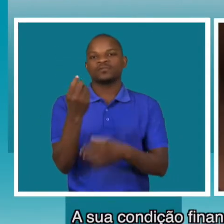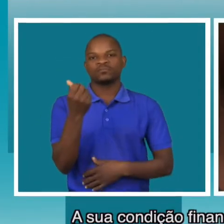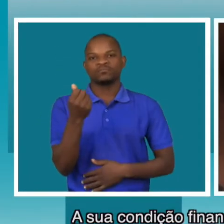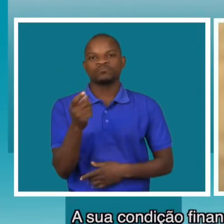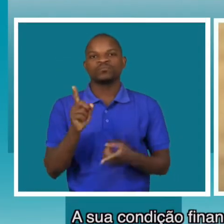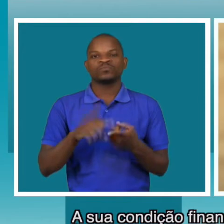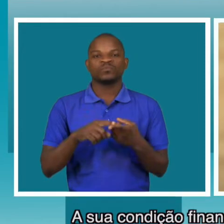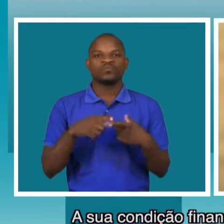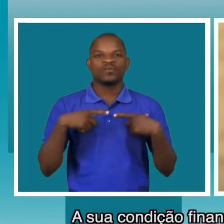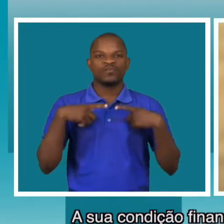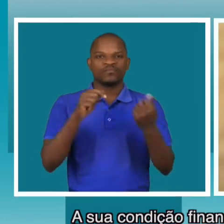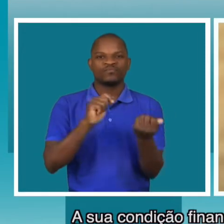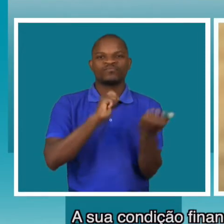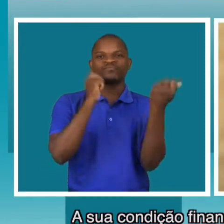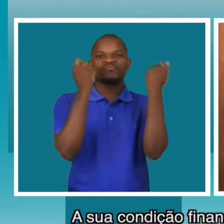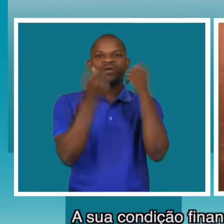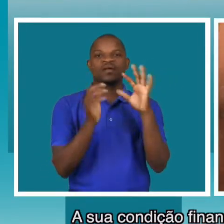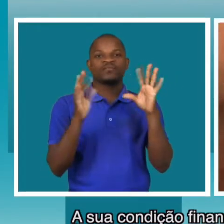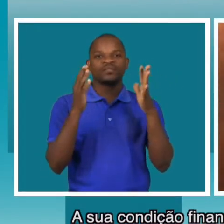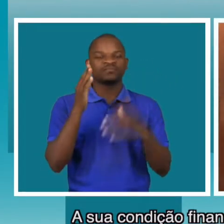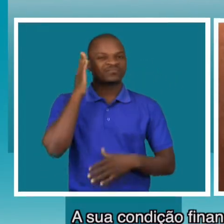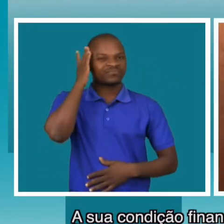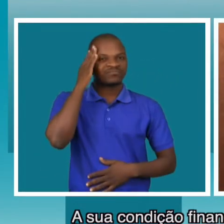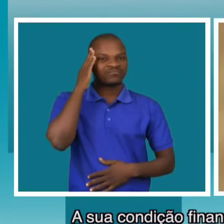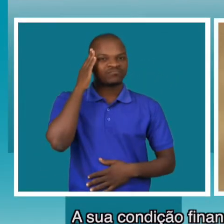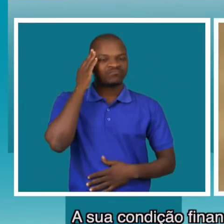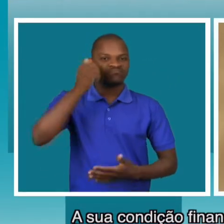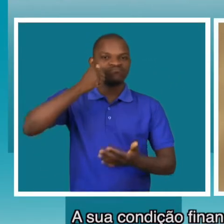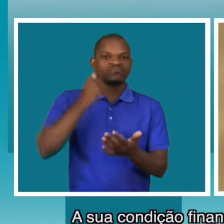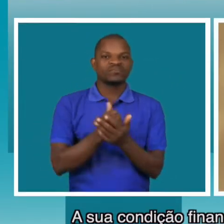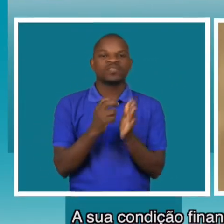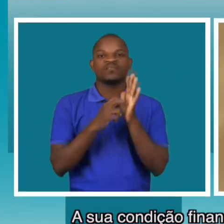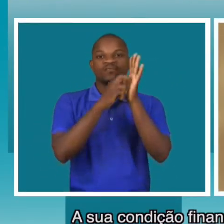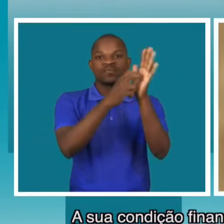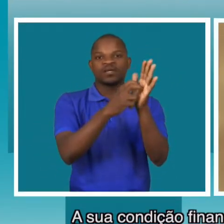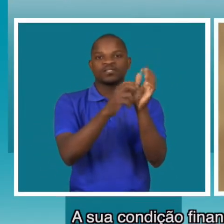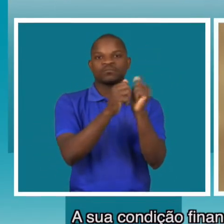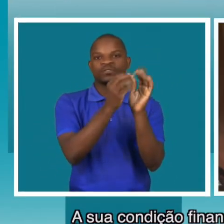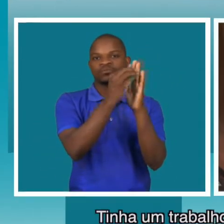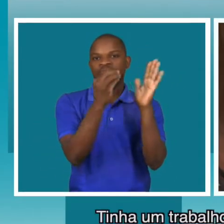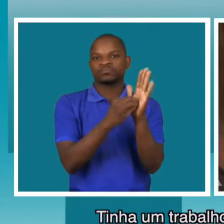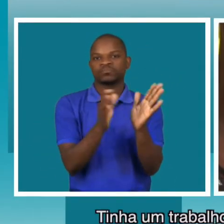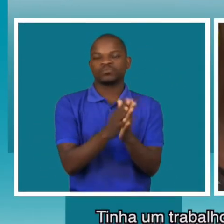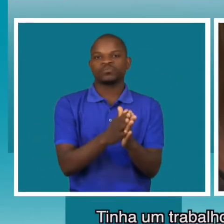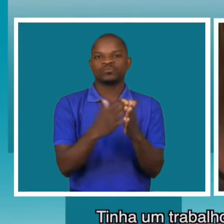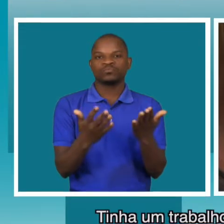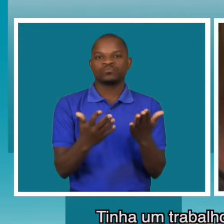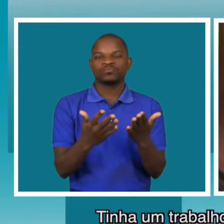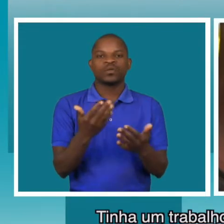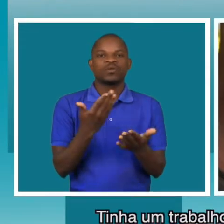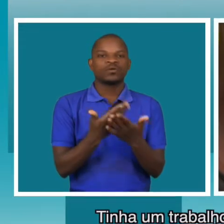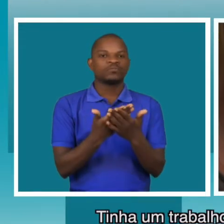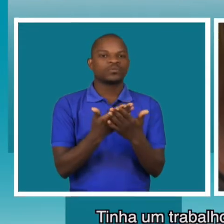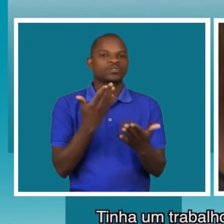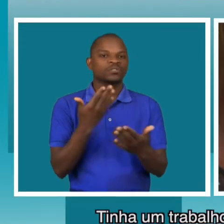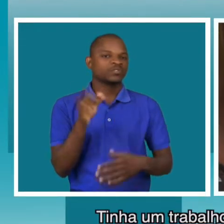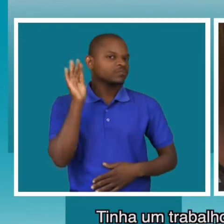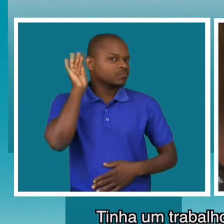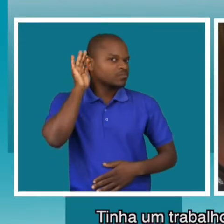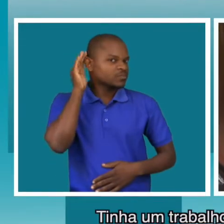e a vontade de mudar de vida fizeram-lhe embarcar numa viagem da qual se arrepende. Tinha um trabalho na Ficado Sul para eu ir trabalhar.